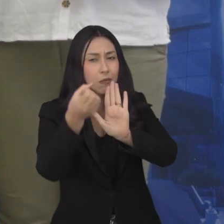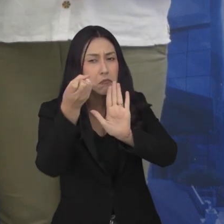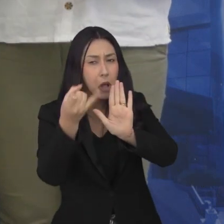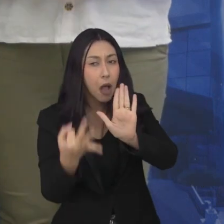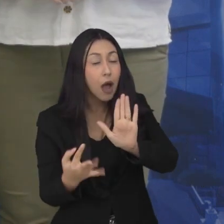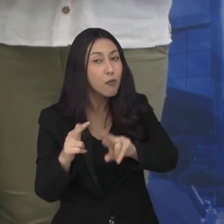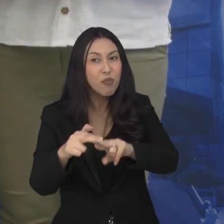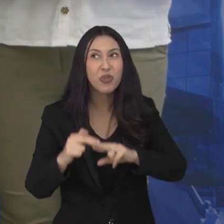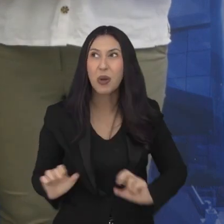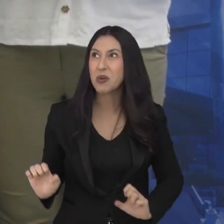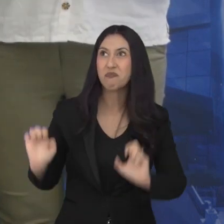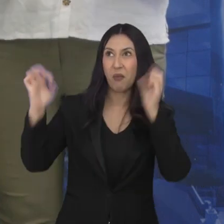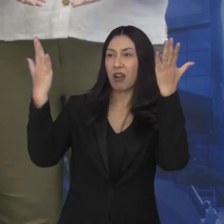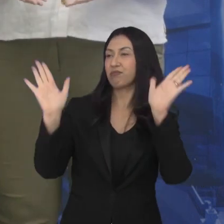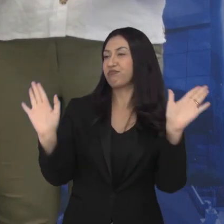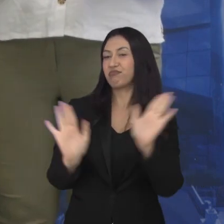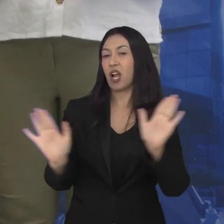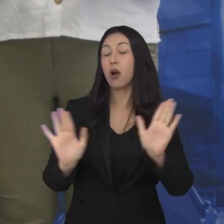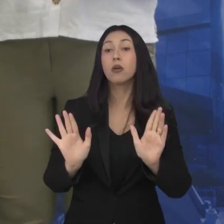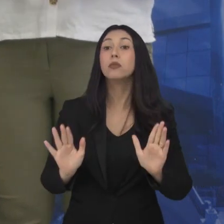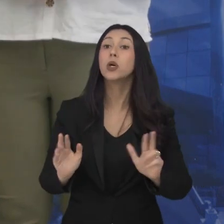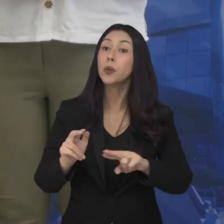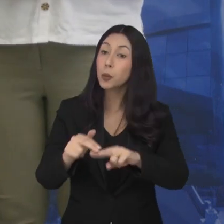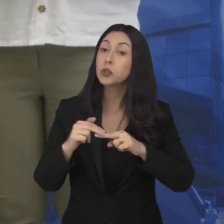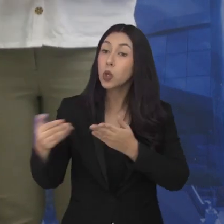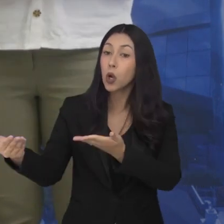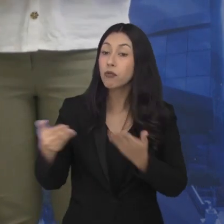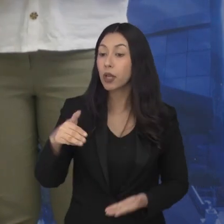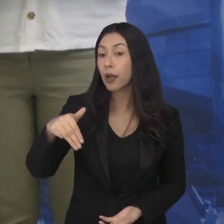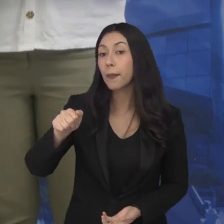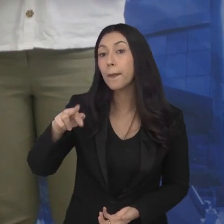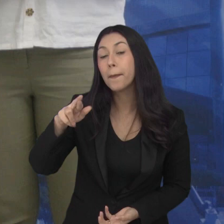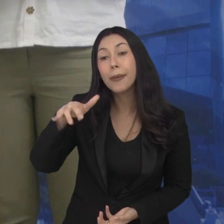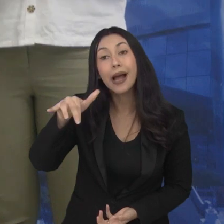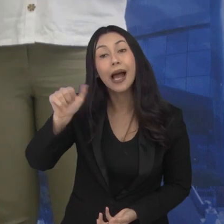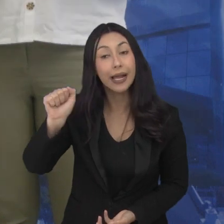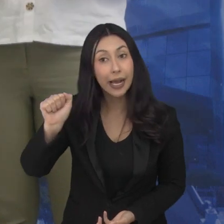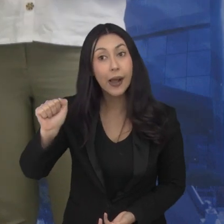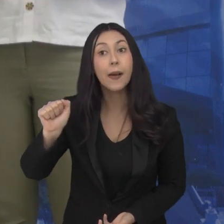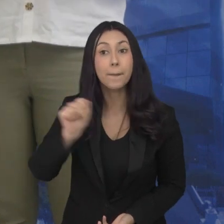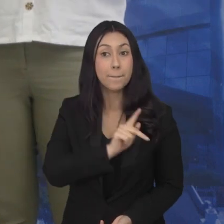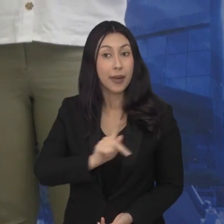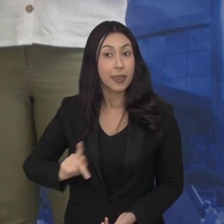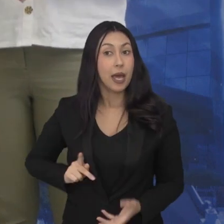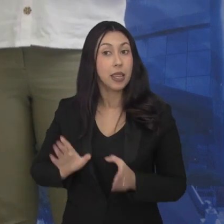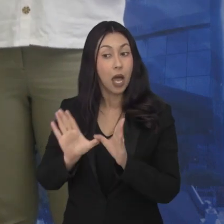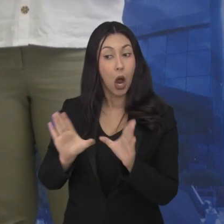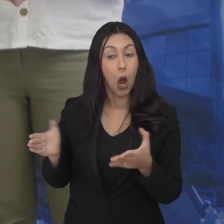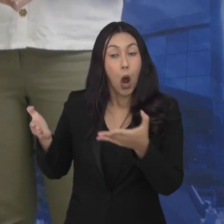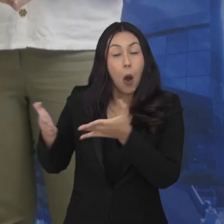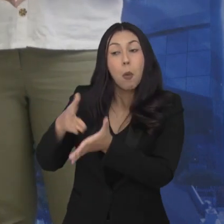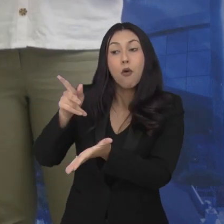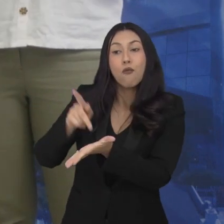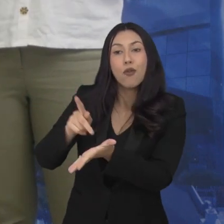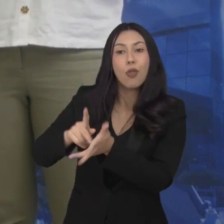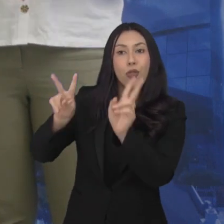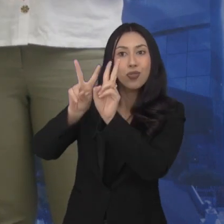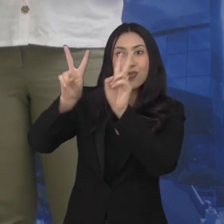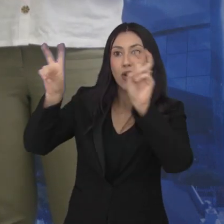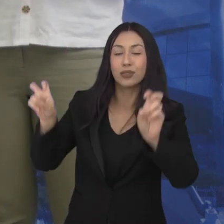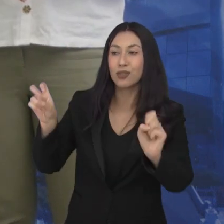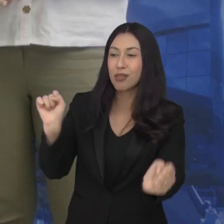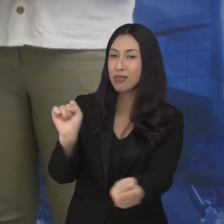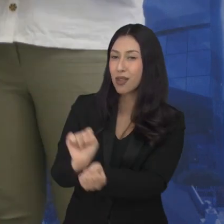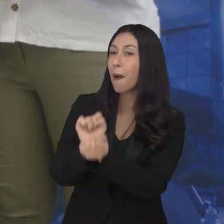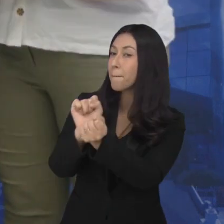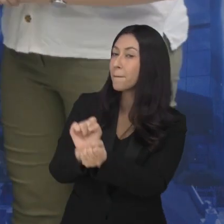data não deve ser comemorada. Para falar sobre isso, eu estou aqui com a Maria Fernanda Ambrosio, ela é presidente da Comissão da Verdade sobre a Escravidão Negra